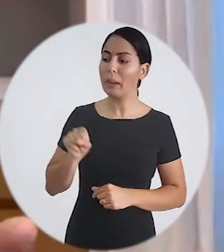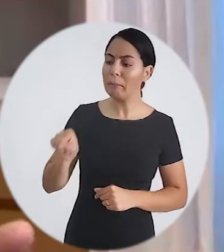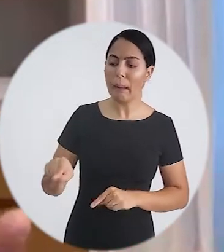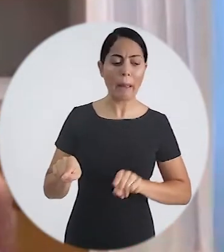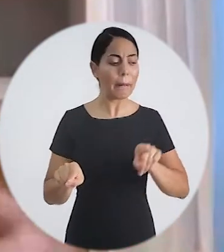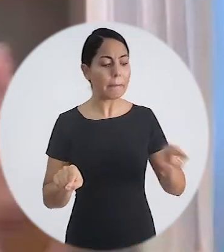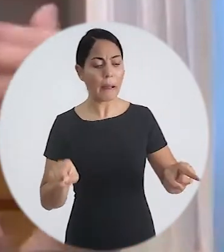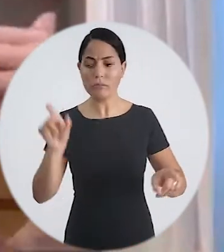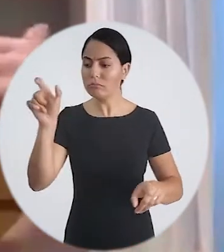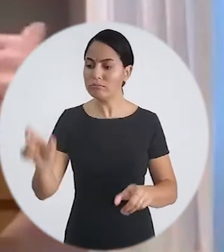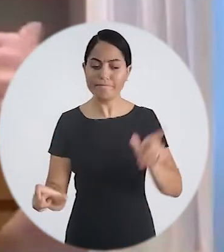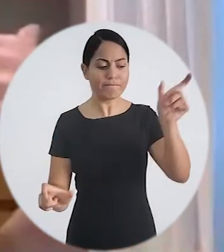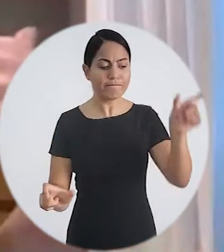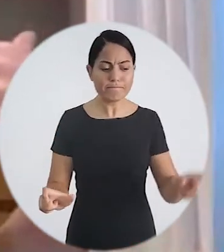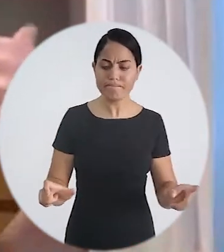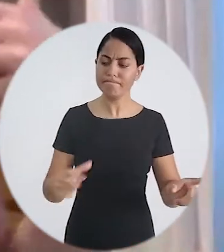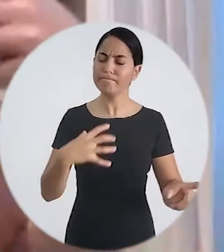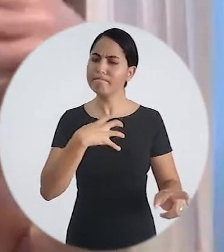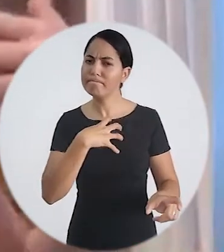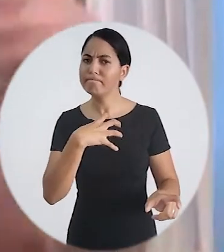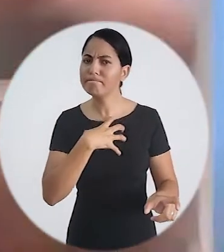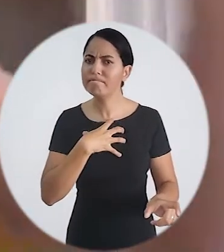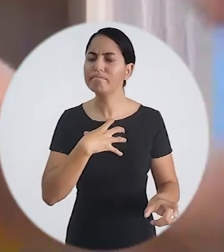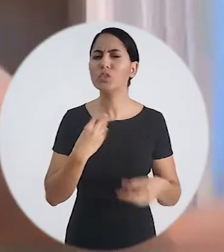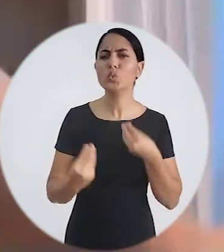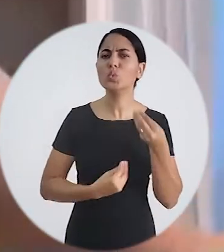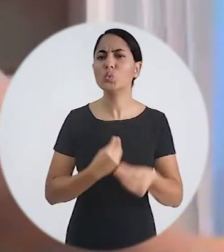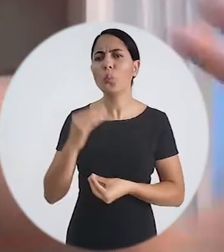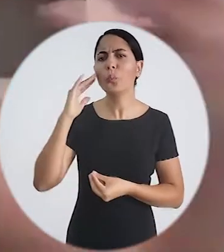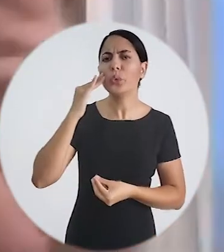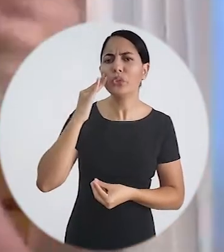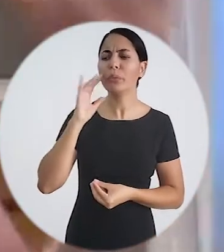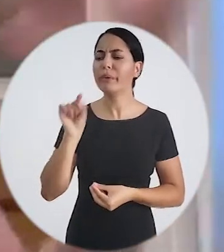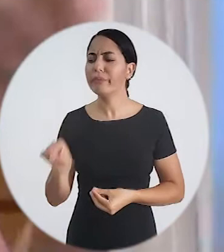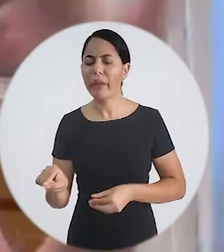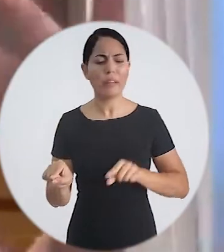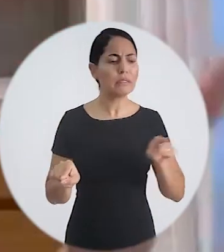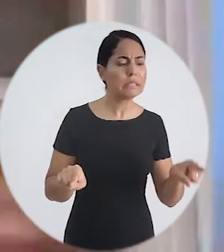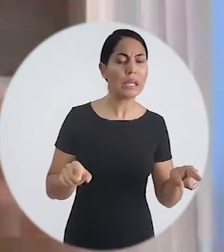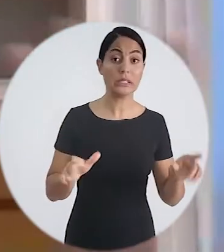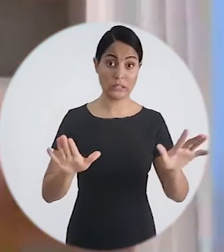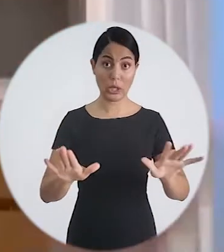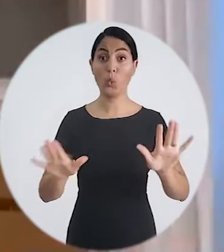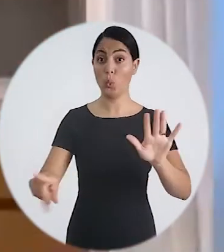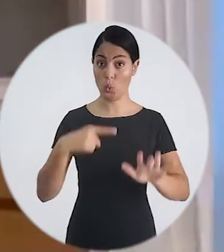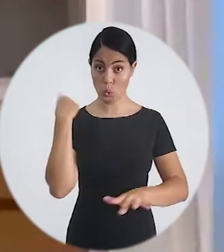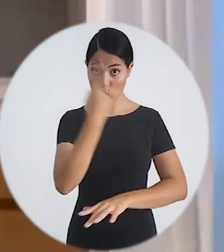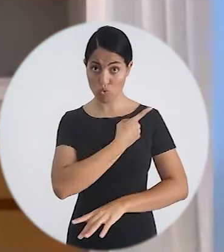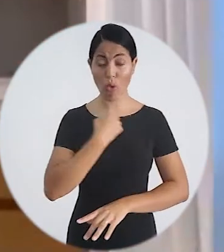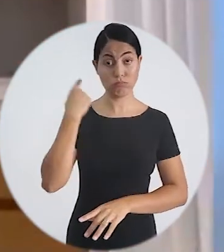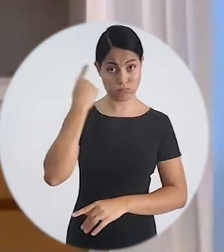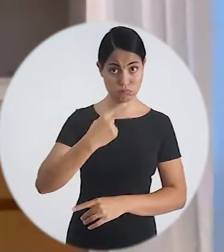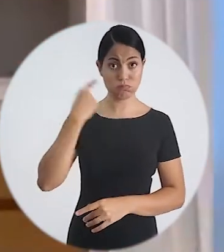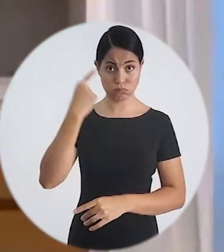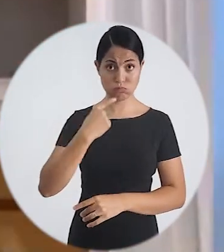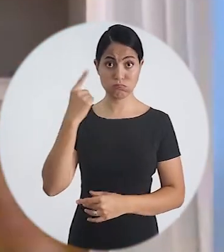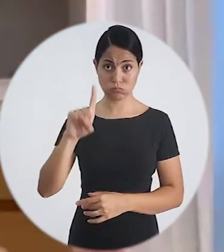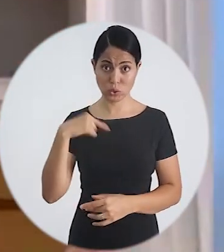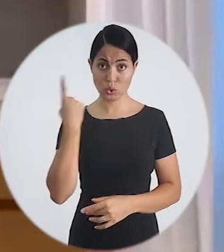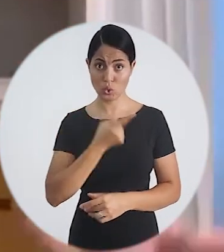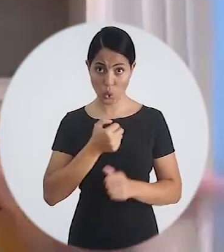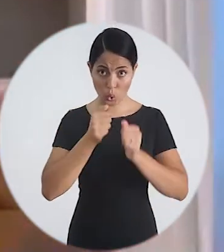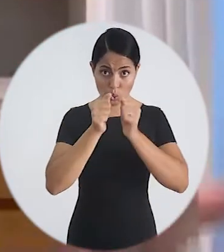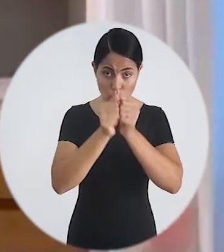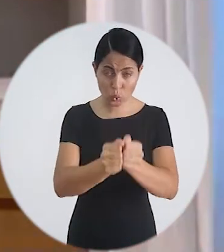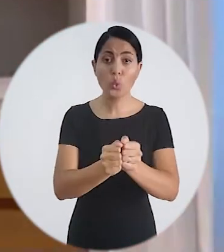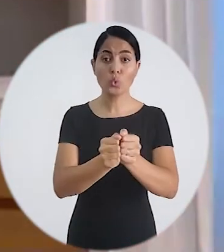as pessoas, ou seja, nós mediadores e os advogados em parceria, né, em complementaridade ou